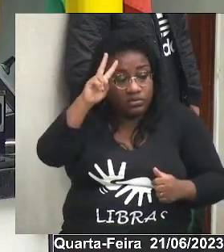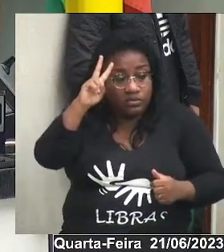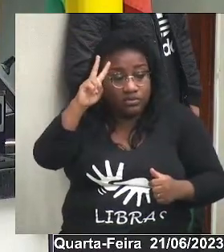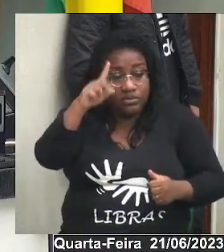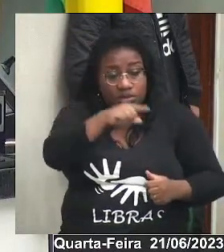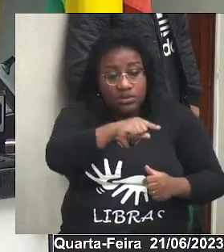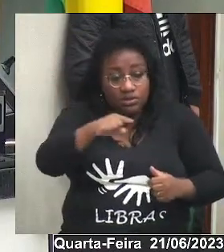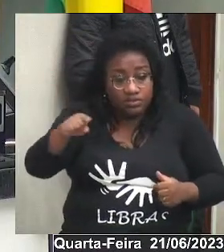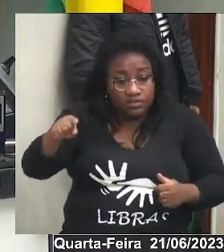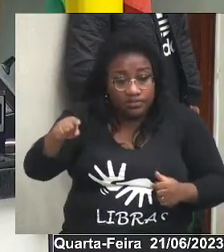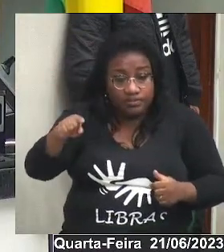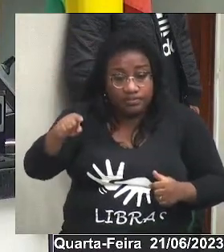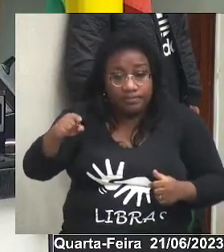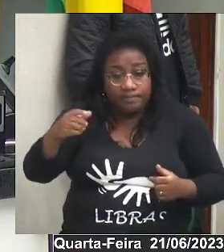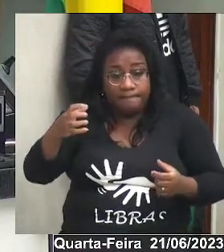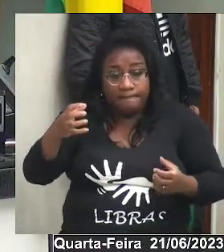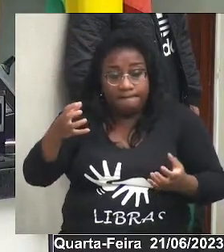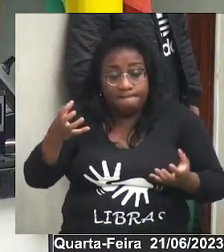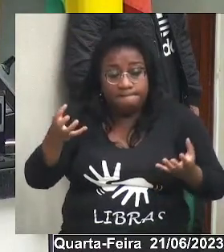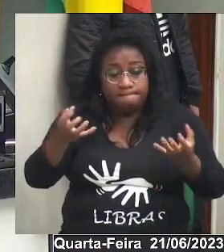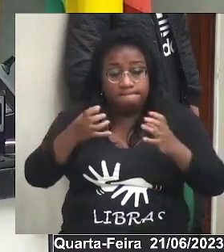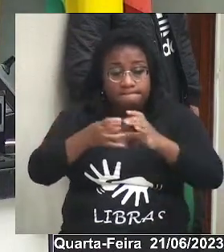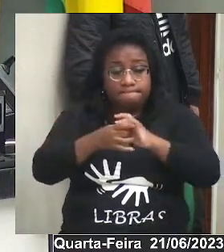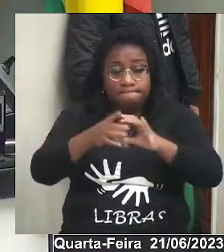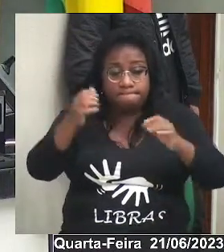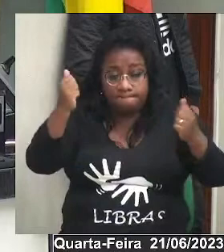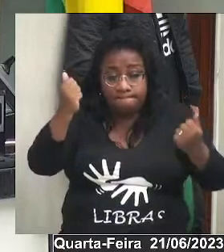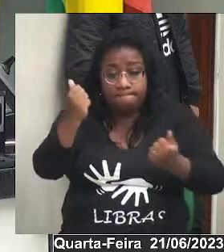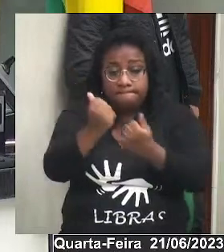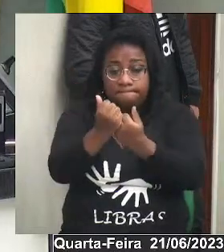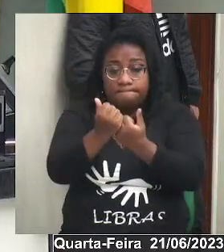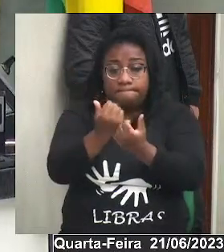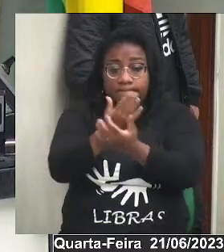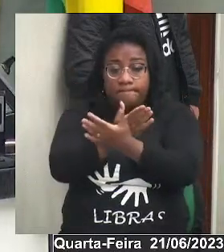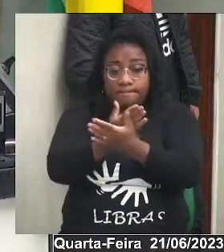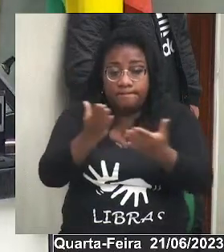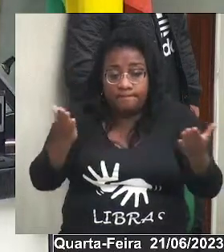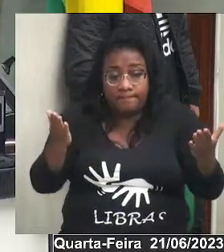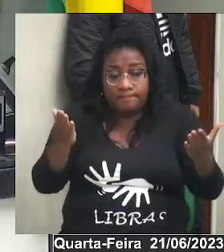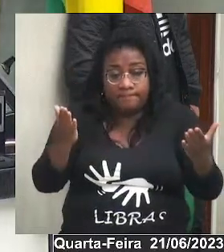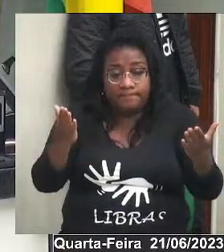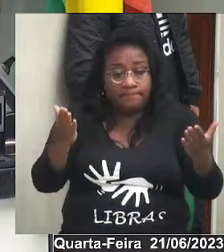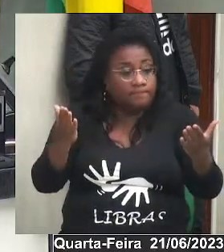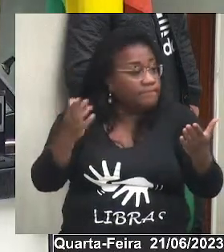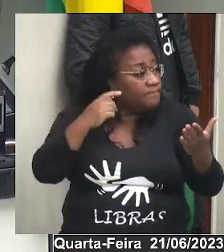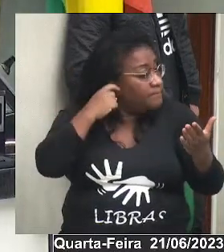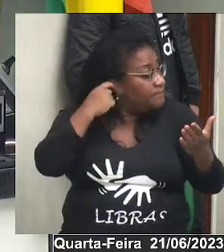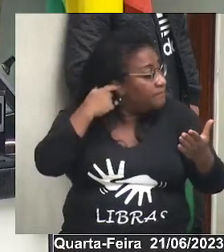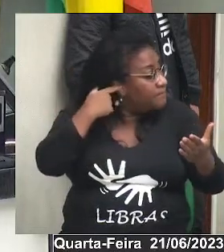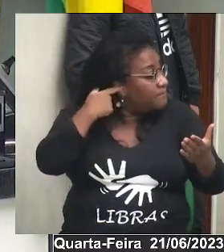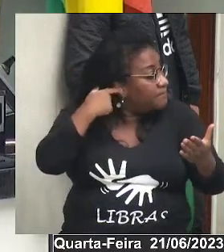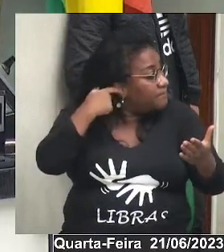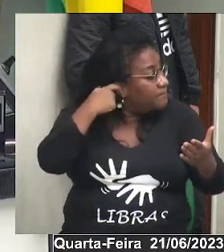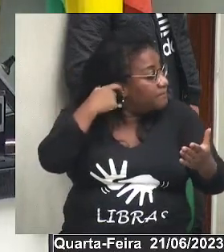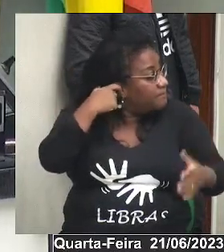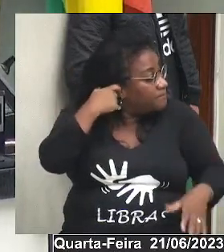que ser discutido e passado pela mão de vocês. Então quero aqui deixar o meu apoio novamente a vocês. Não achou, né, Nilson?